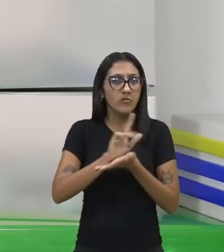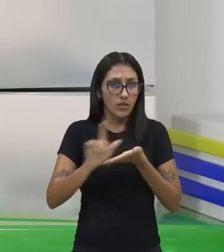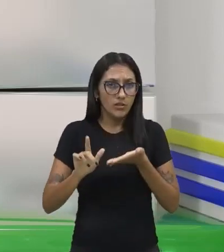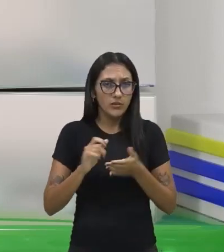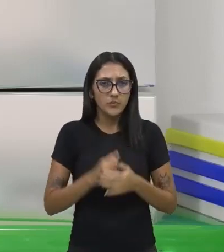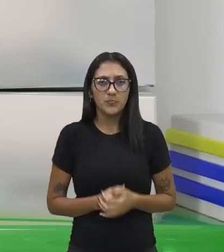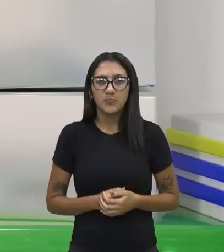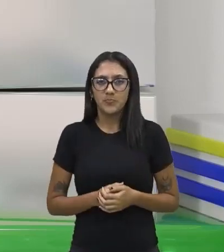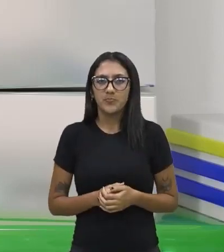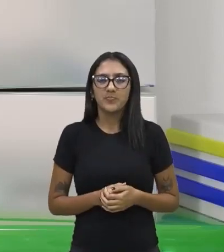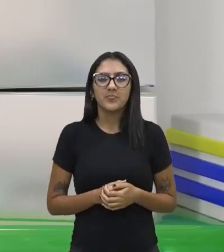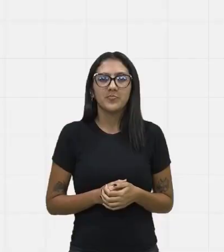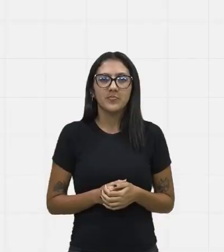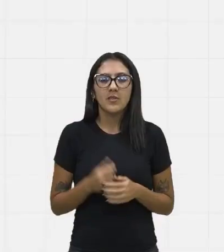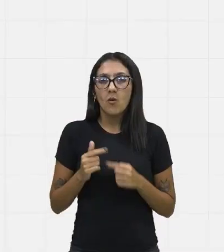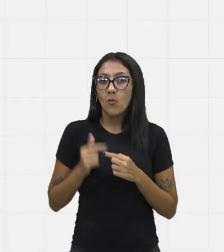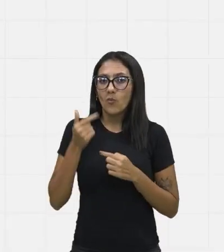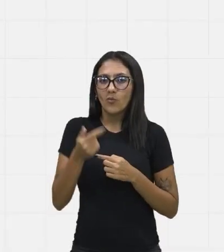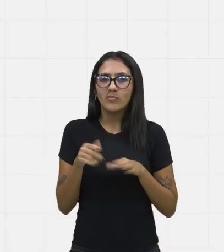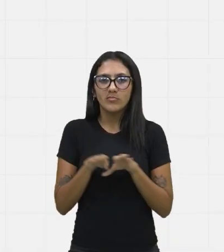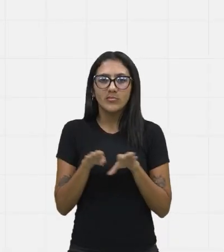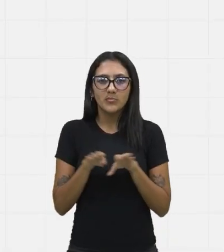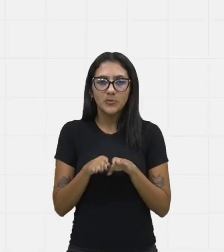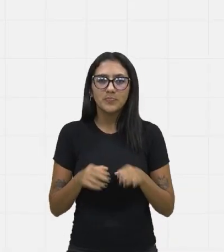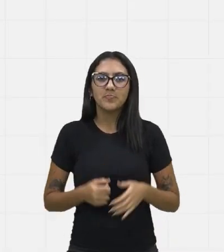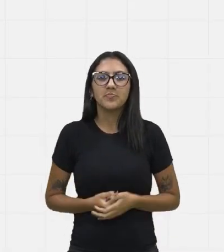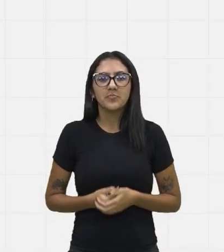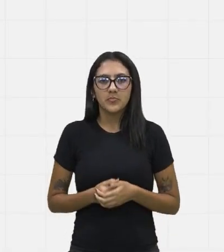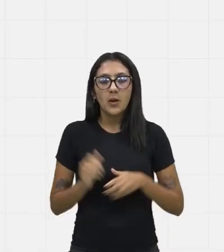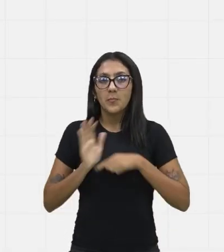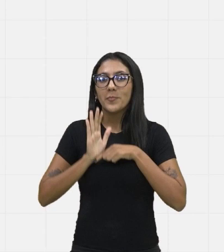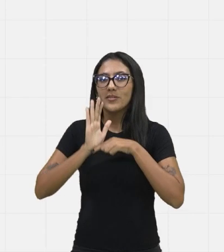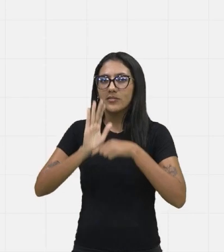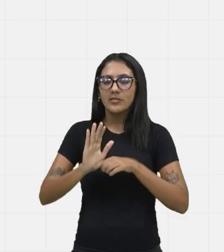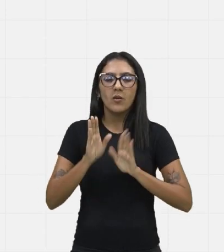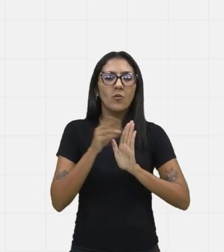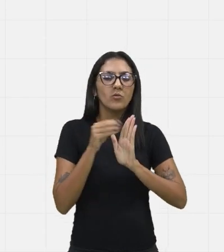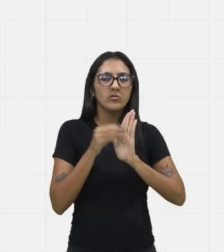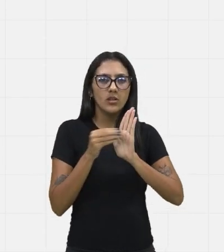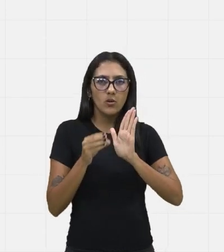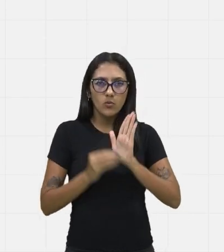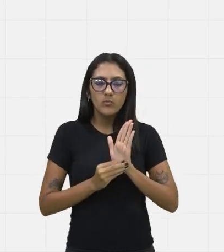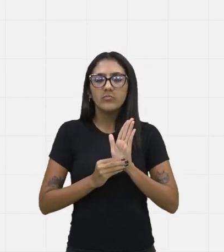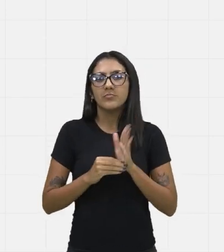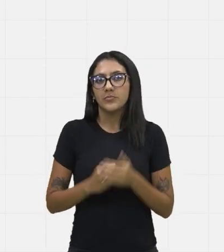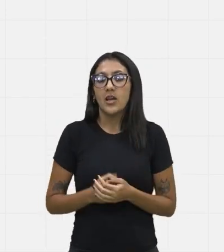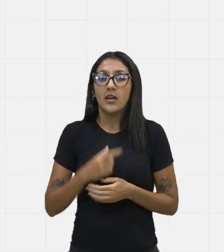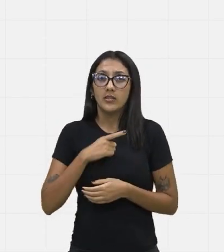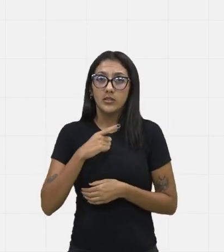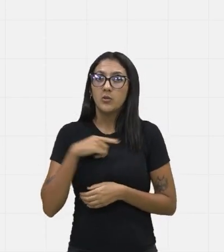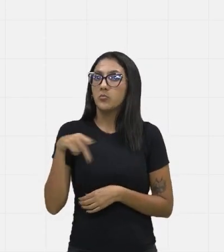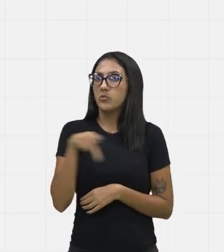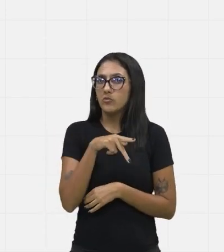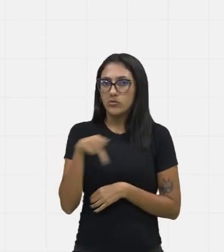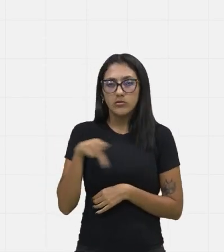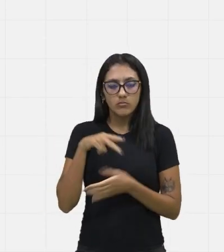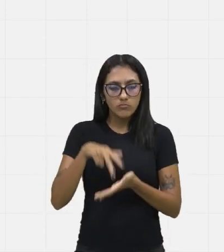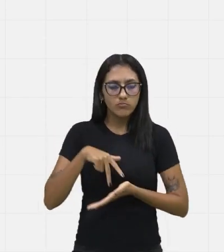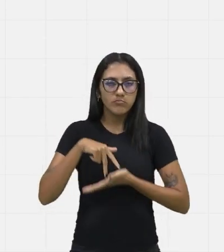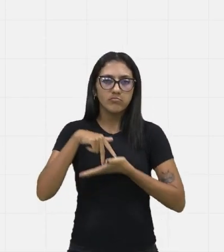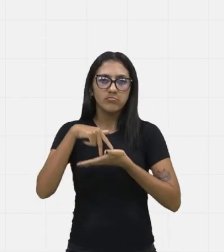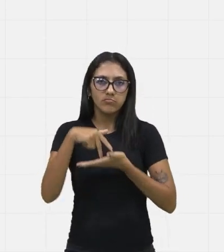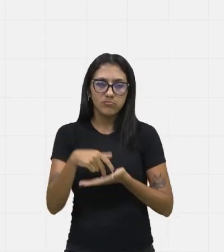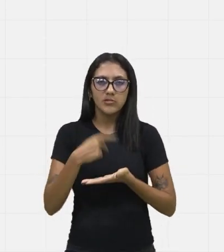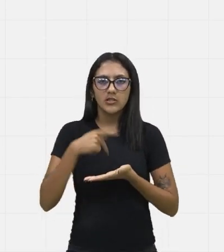O próximo momento que a gente tem é o momento de exposição de conteúdo e aí a gente tem os nossos professores ministrantes, né, preparando as